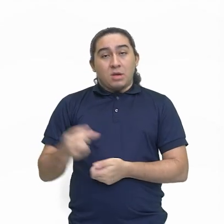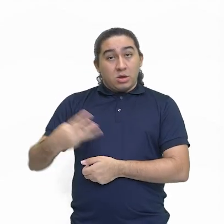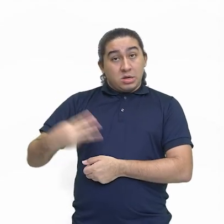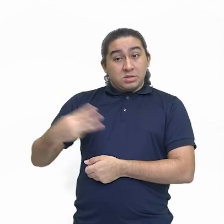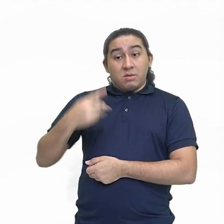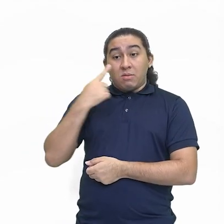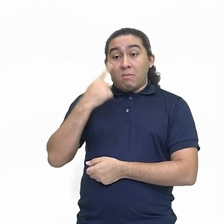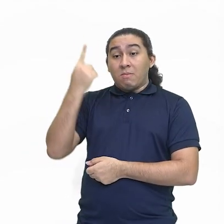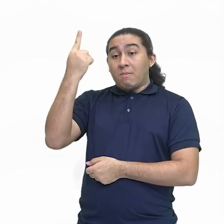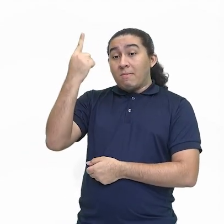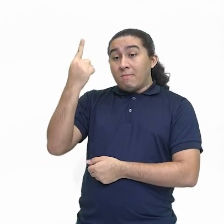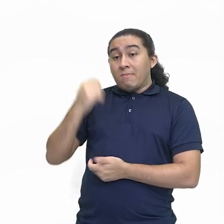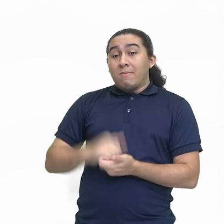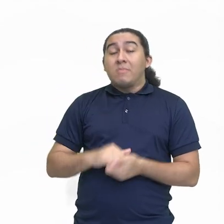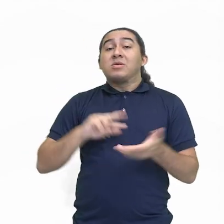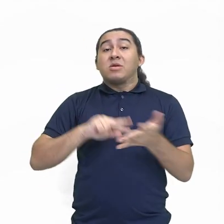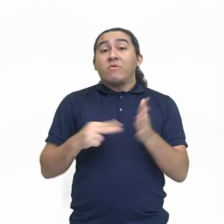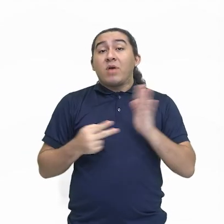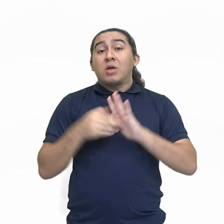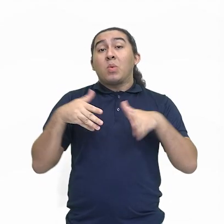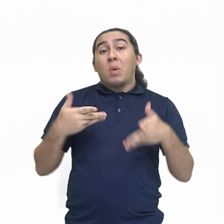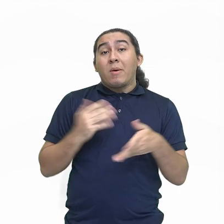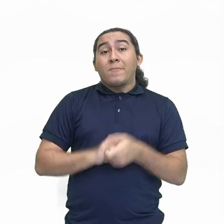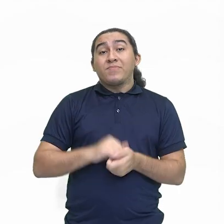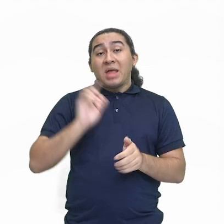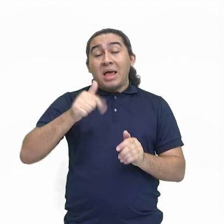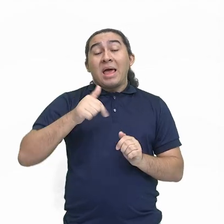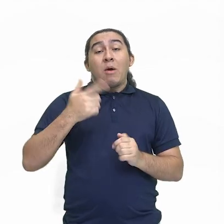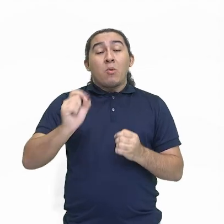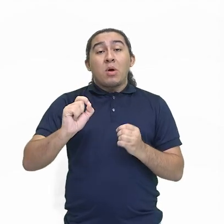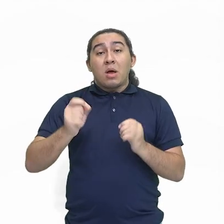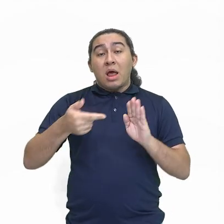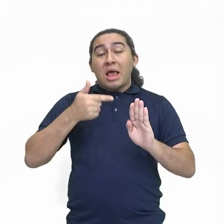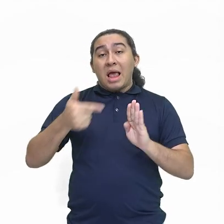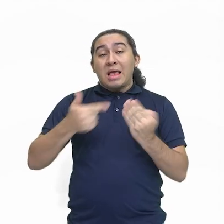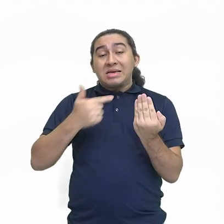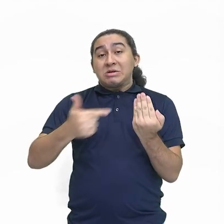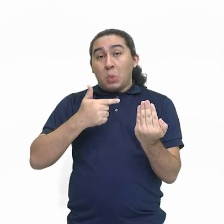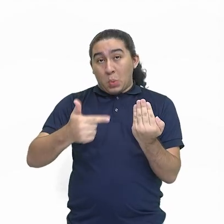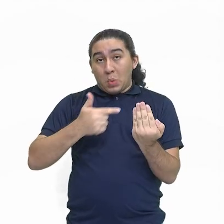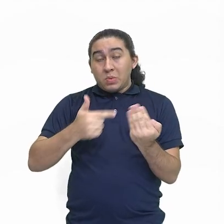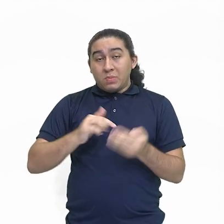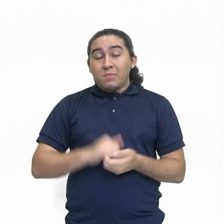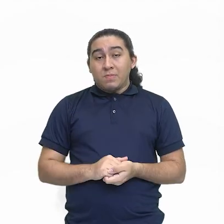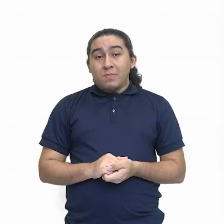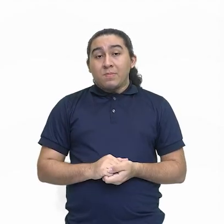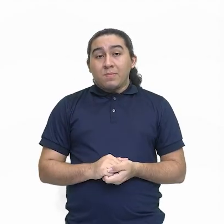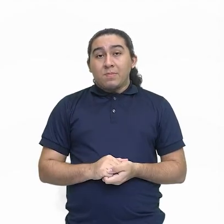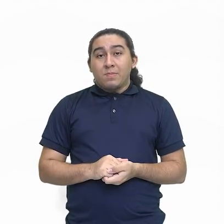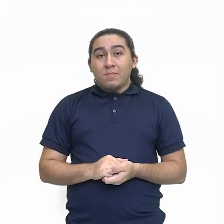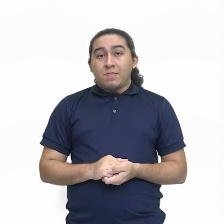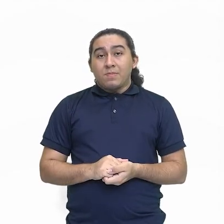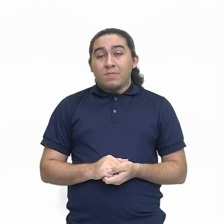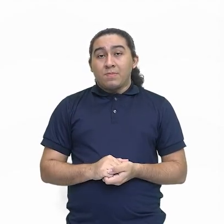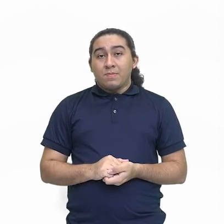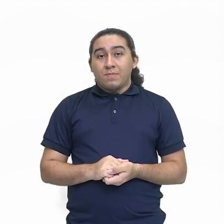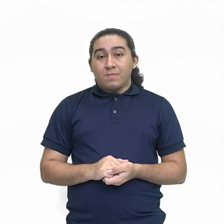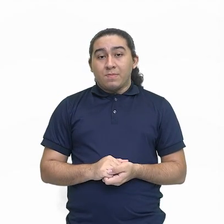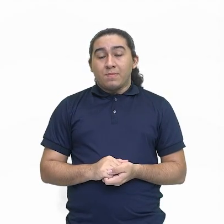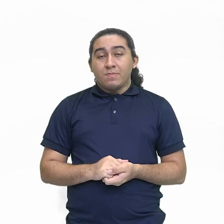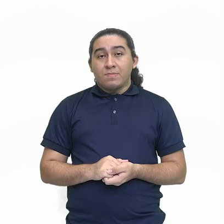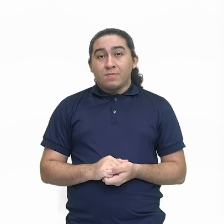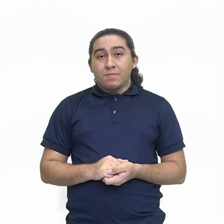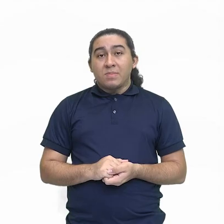já falei, o sentido é irônico. Então, deu para perceber que